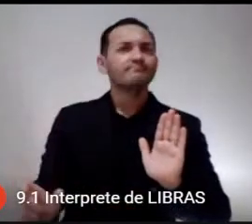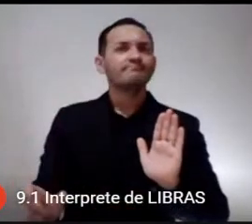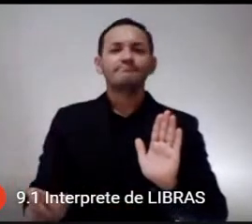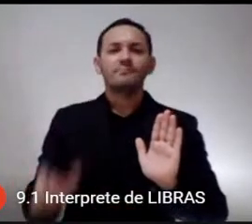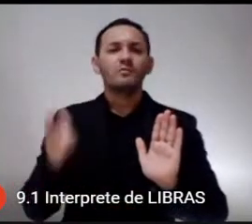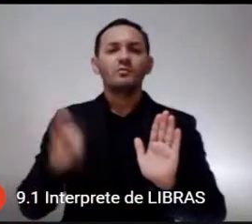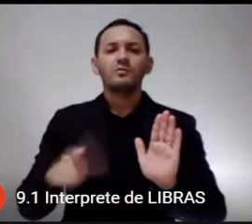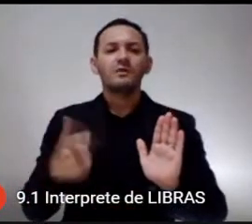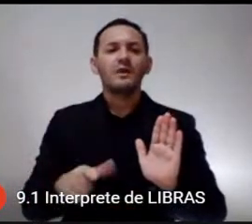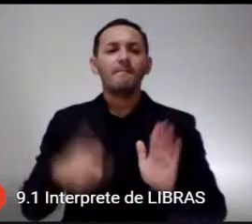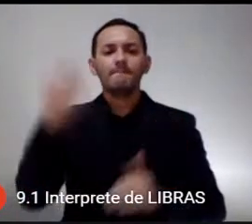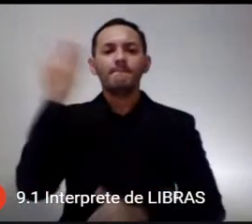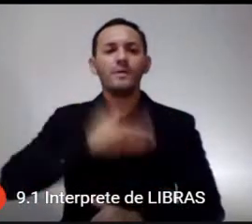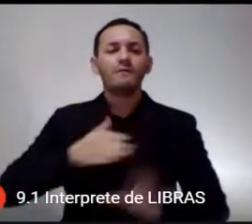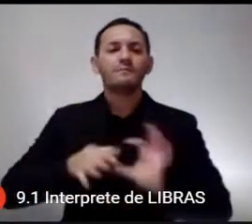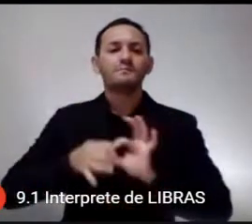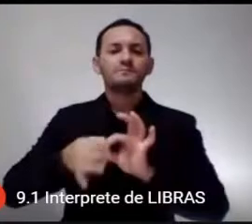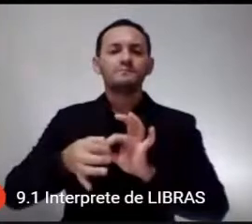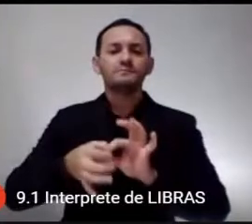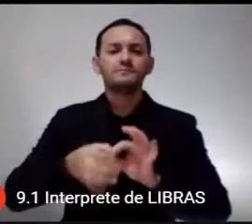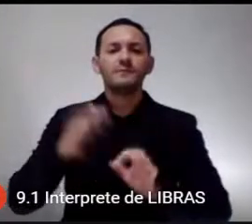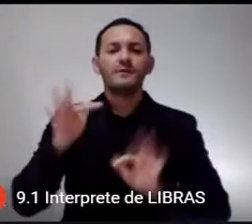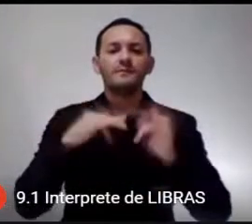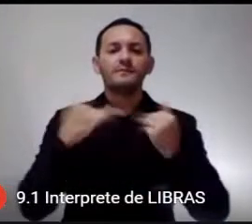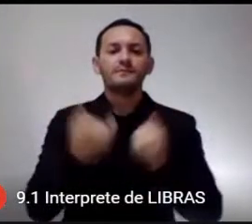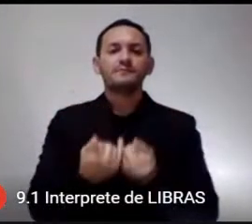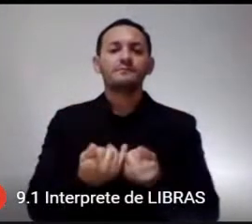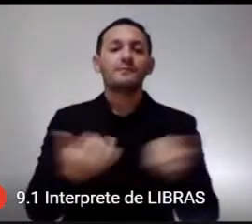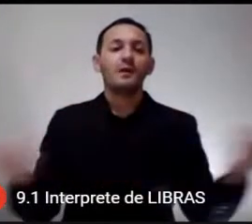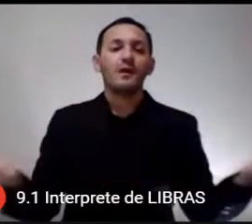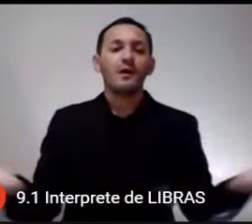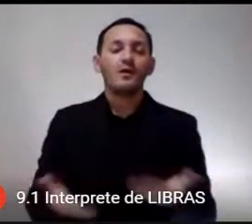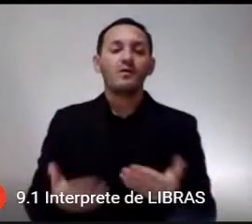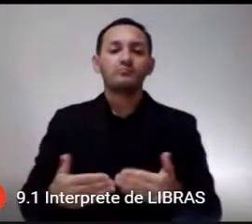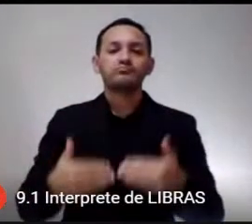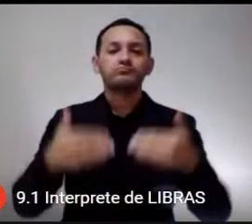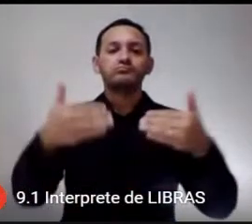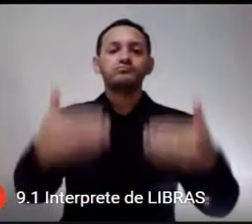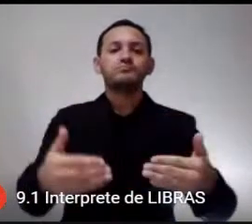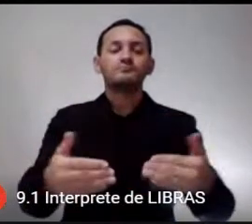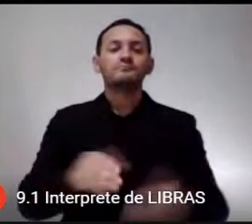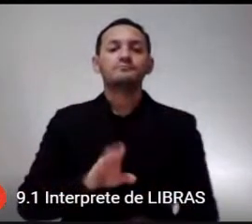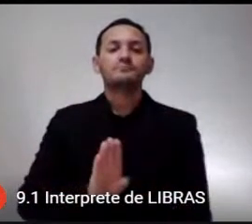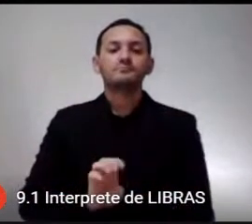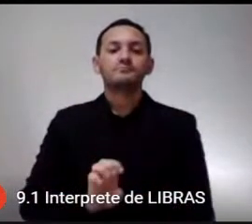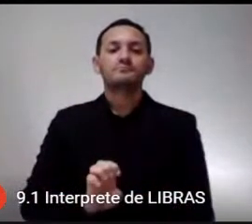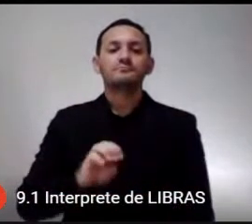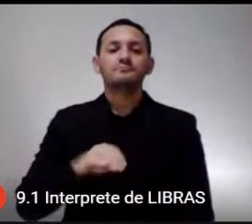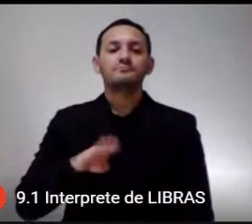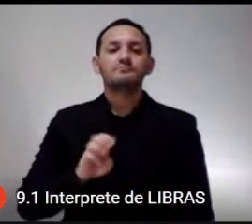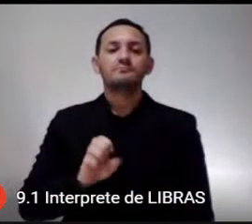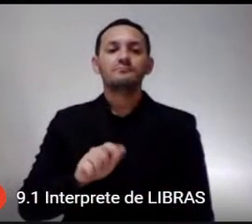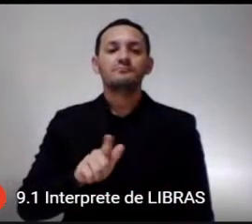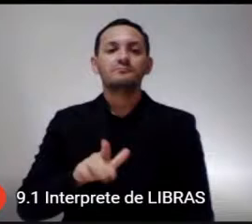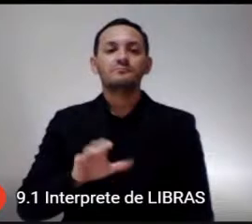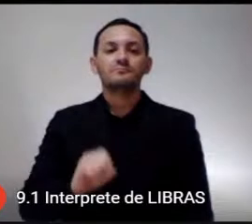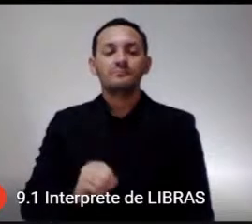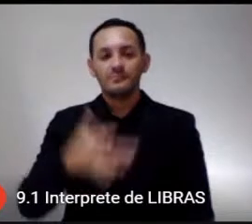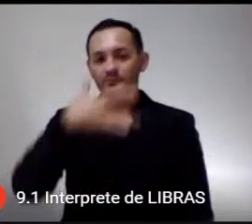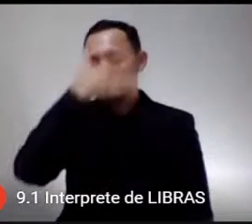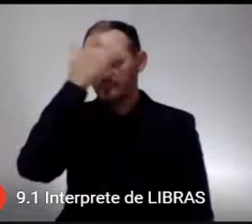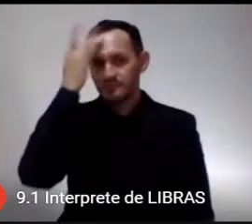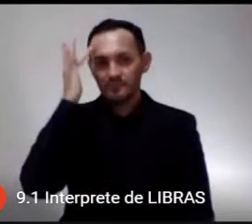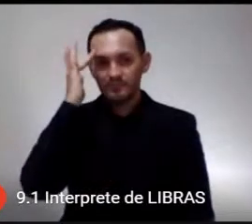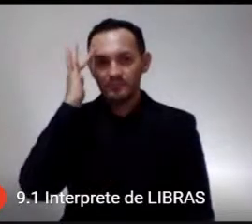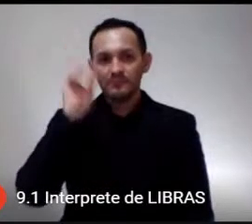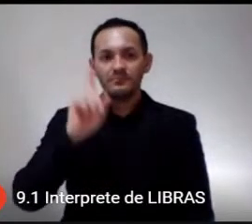nenhum vínculo familiar com essa pessoa. E agora, no embargo, ele traz um documento demonstrando que essa pessoa